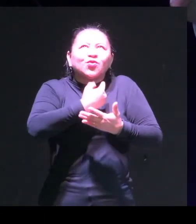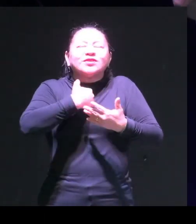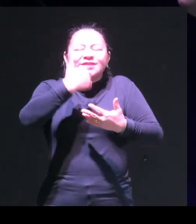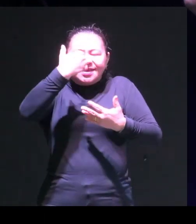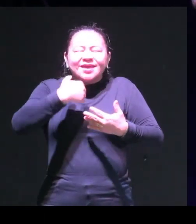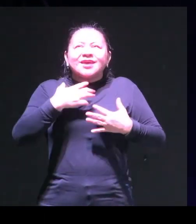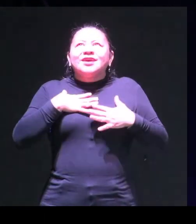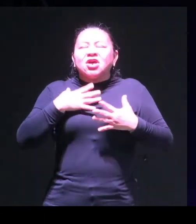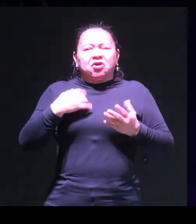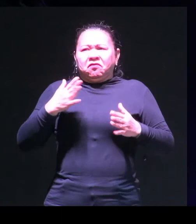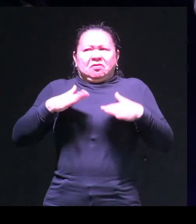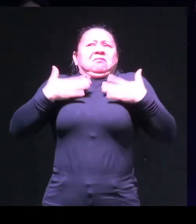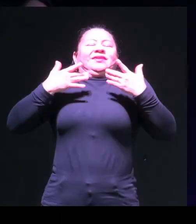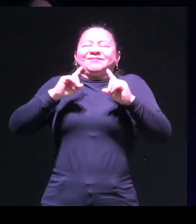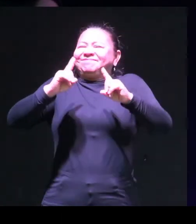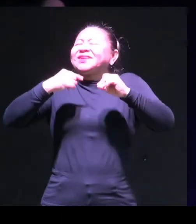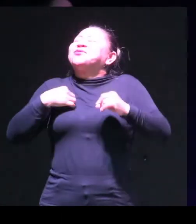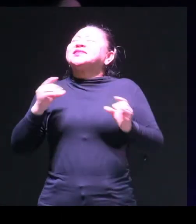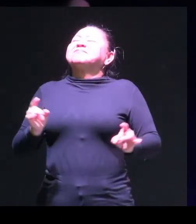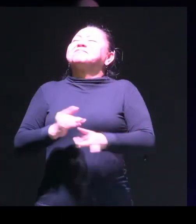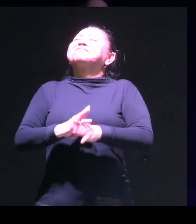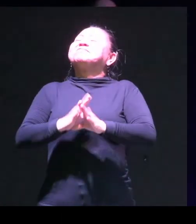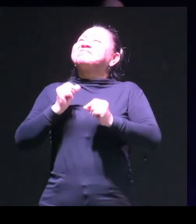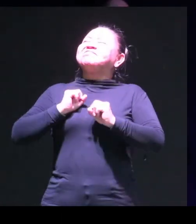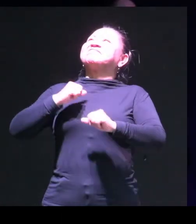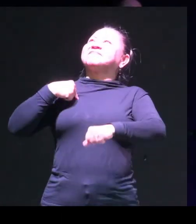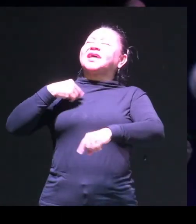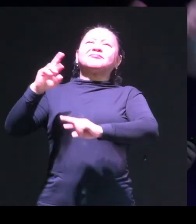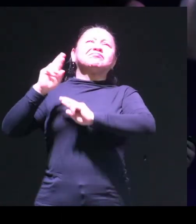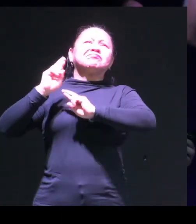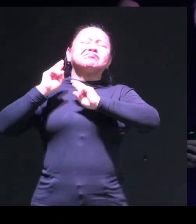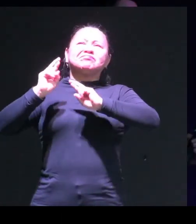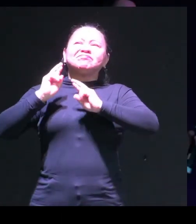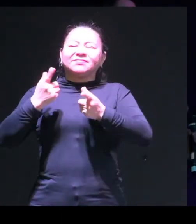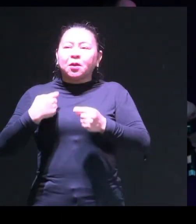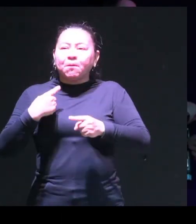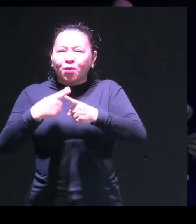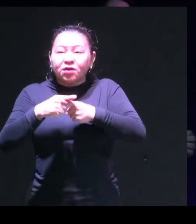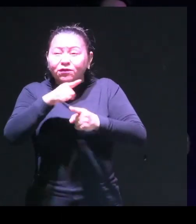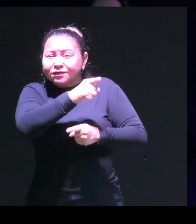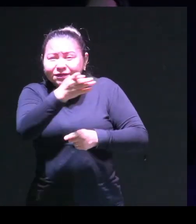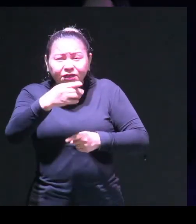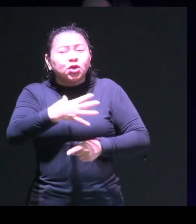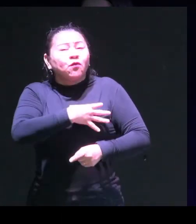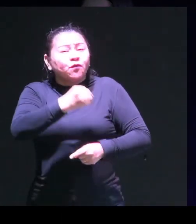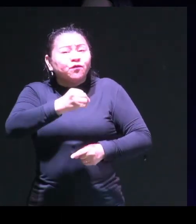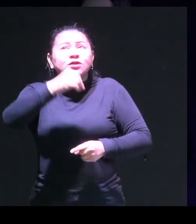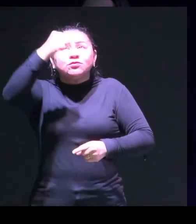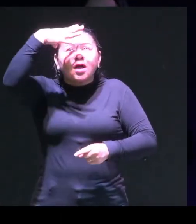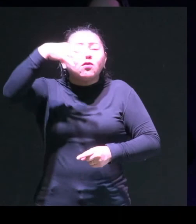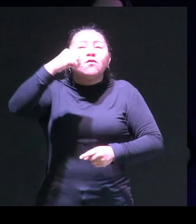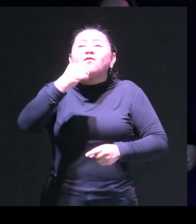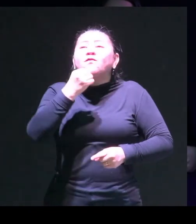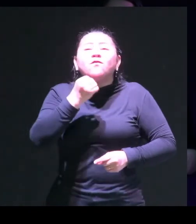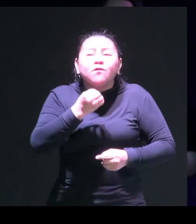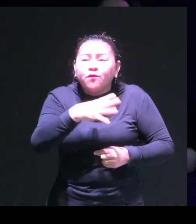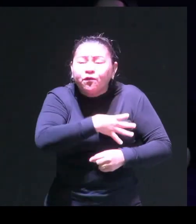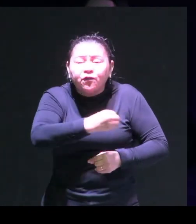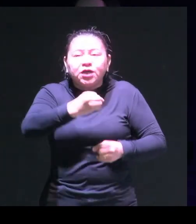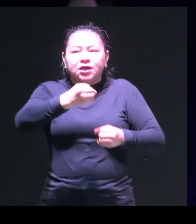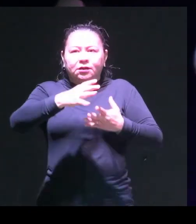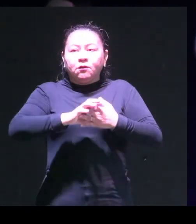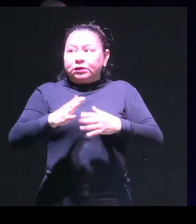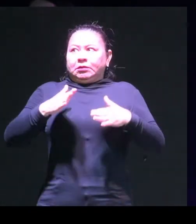eu não vou ser pego de surpresa, você não vai ser pego de surpresa, porque vocês são filhos da luz, vocês são filhos do dia, vocês não vão